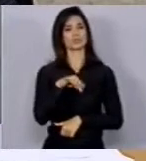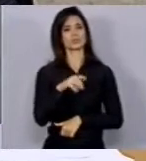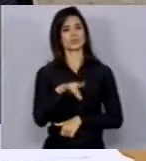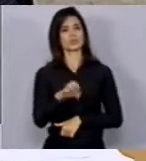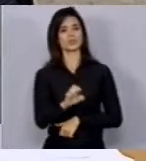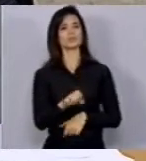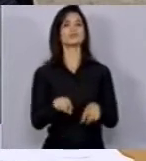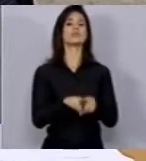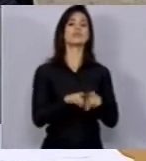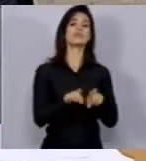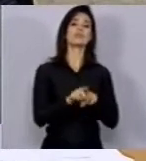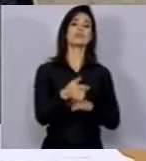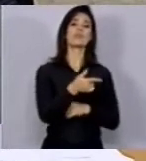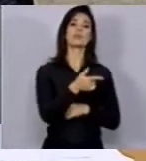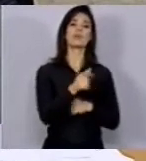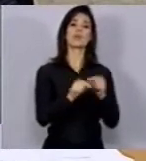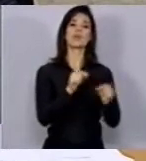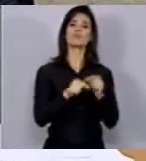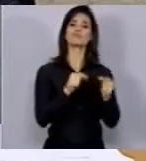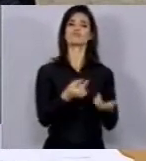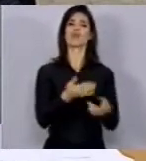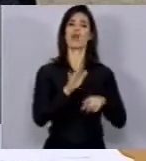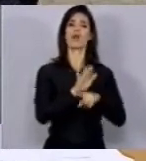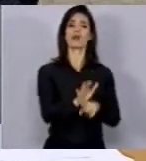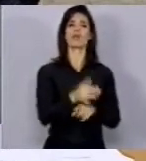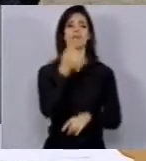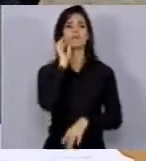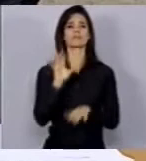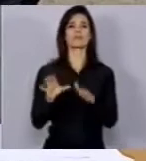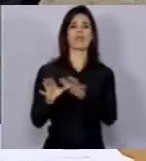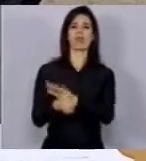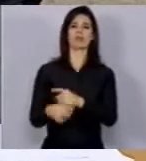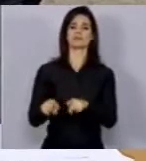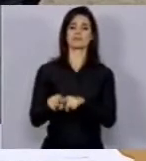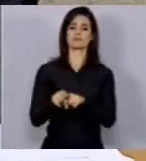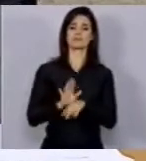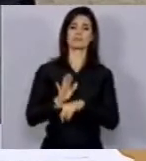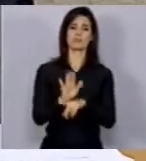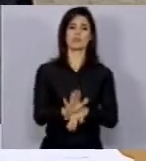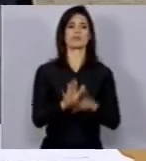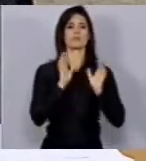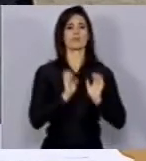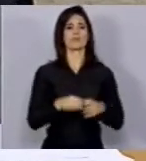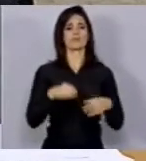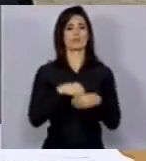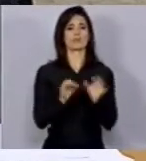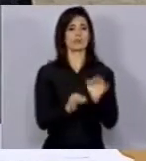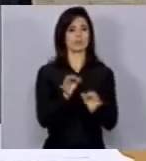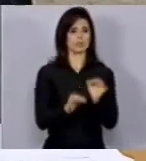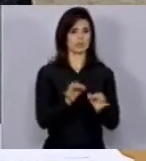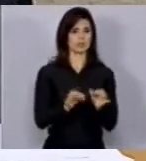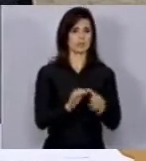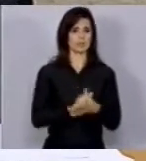contra a impunidade e a corrupção e pela ética na política. São elas todas marcantes.